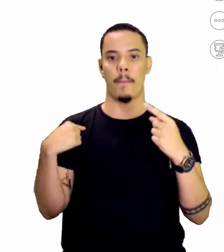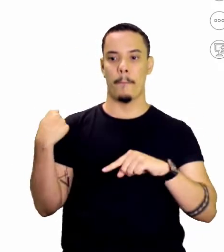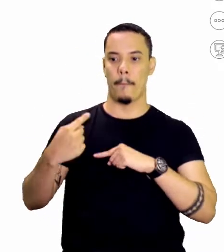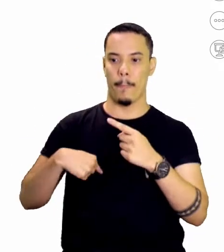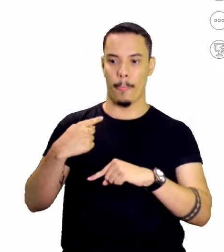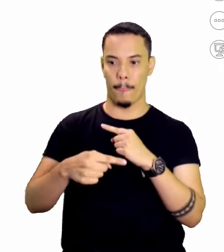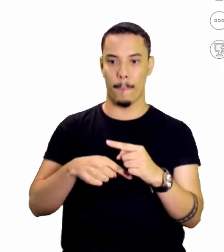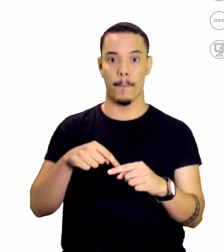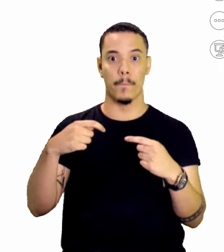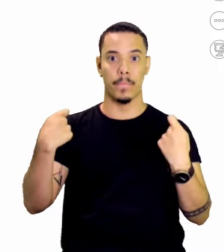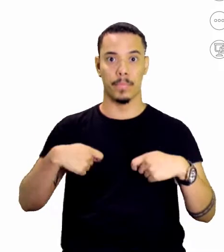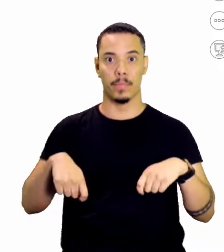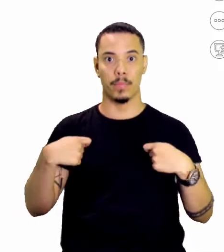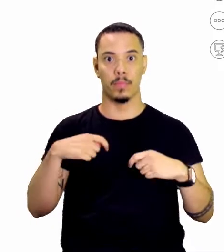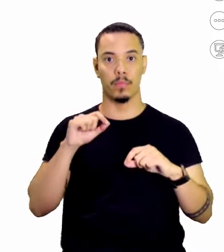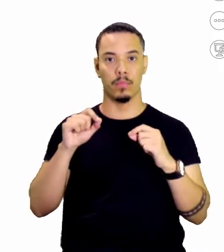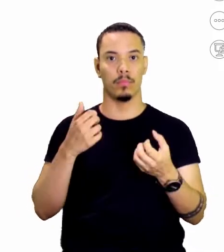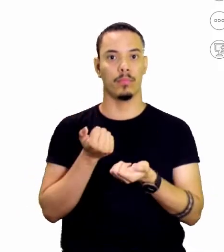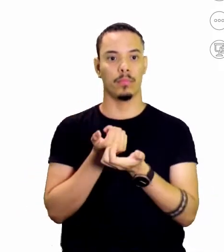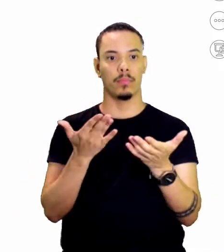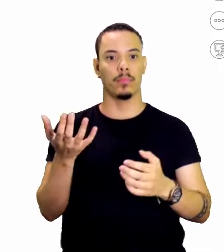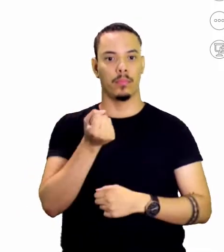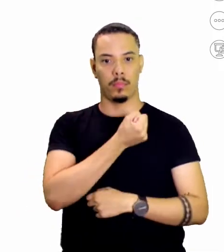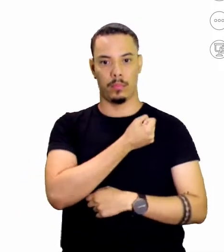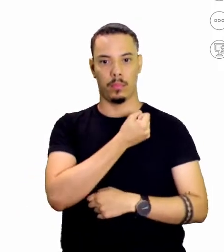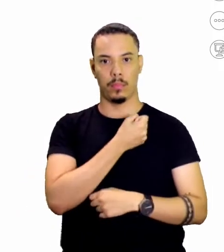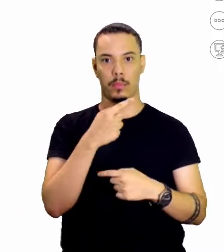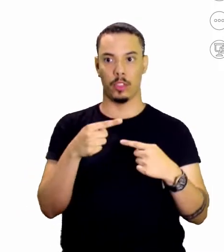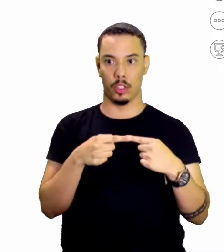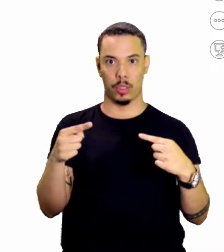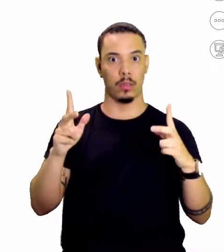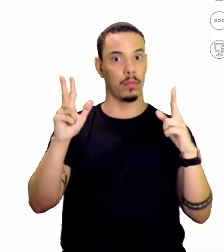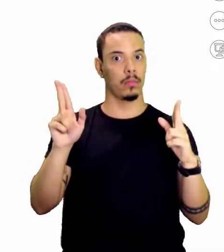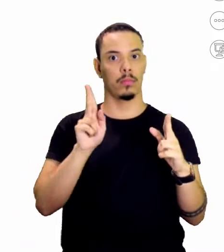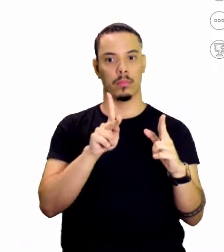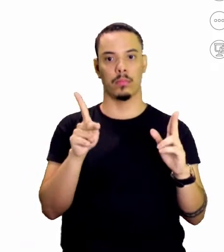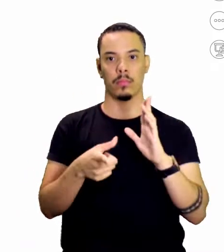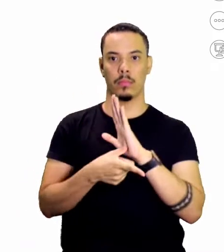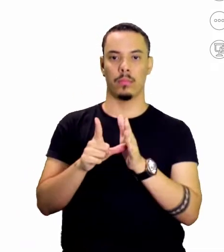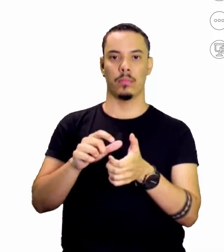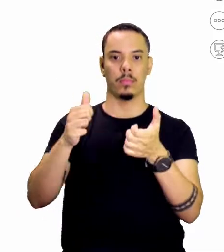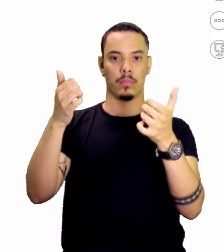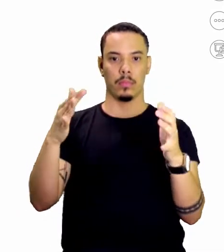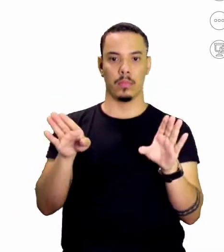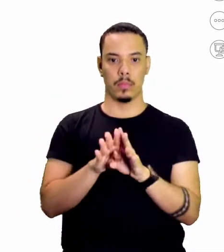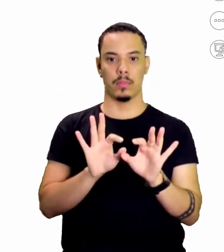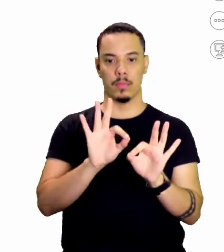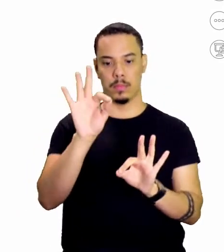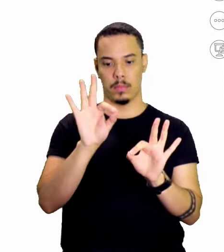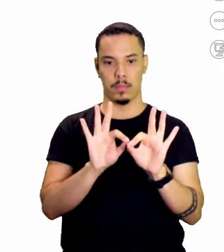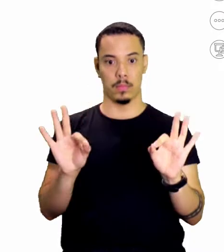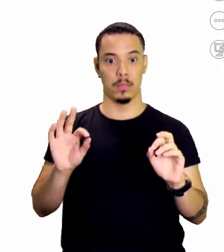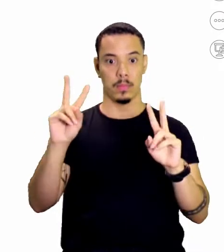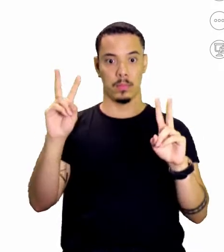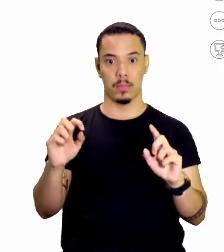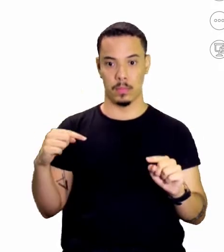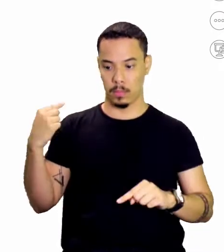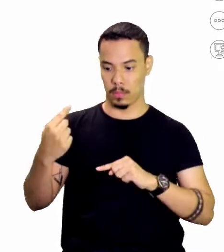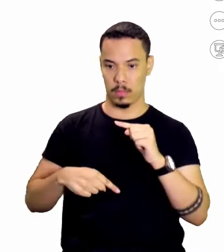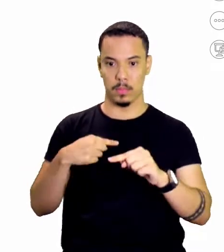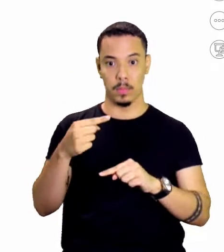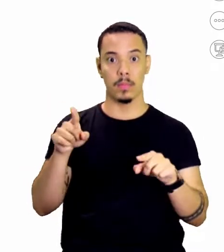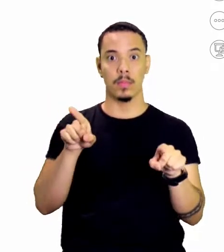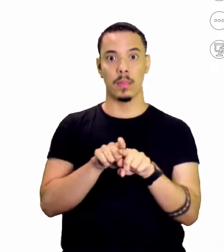trajetória basta que se forneça o valor da sua distância comprou Sudeste falou medida sobre a trajetória a um